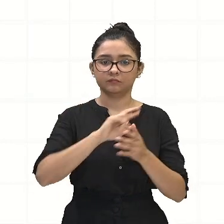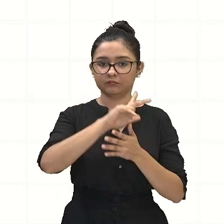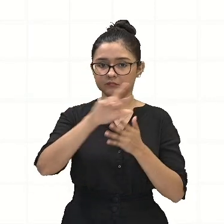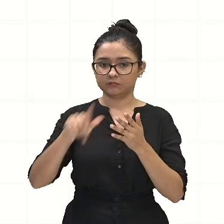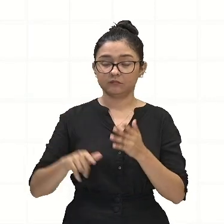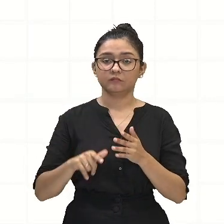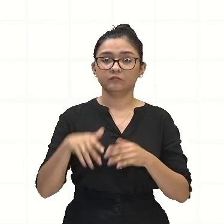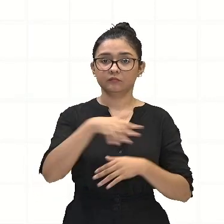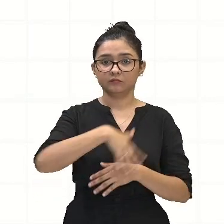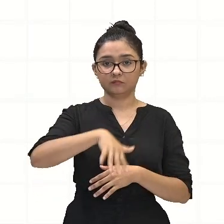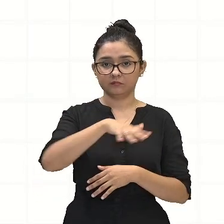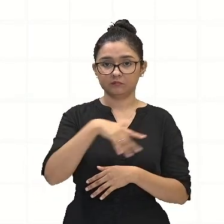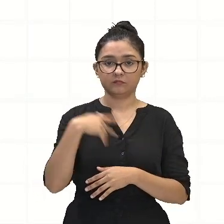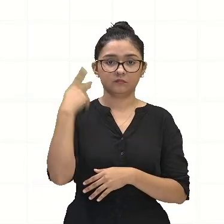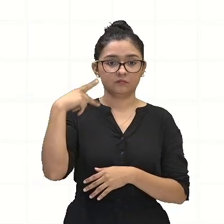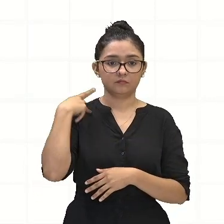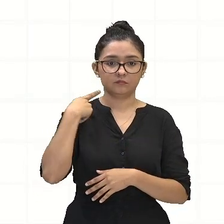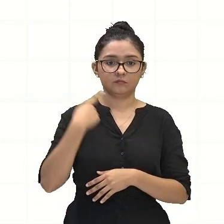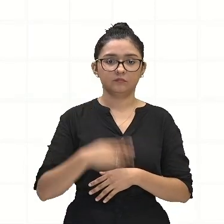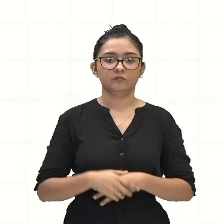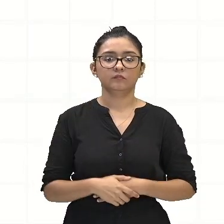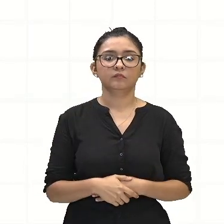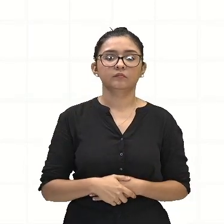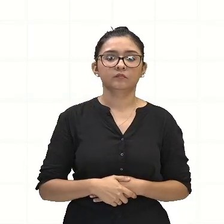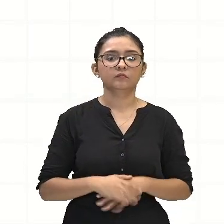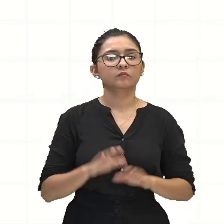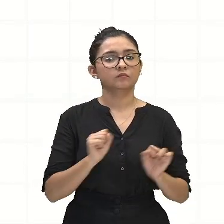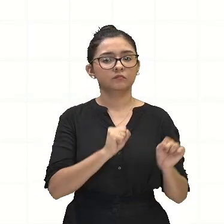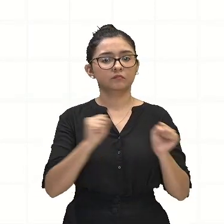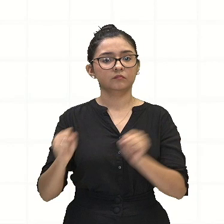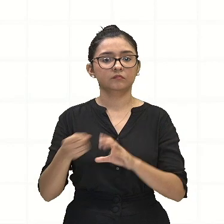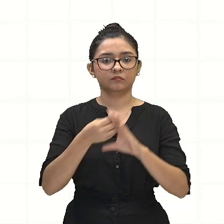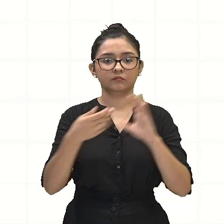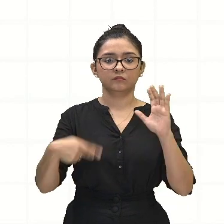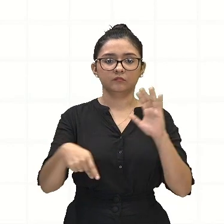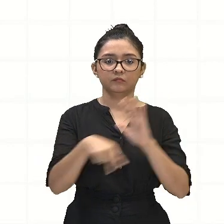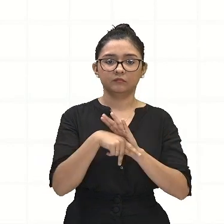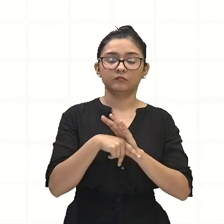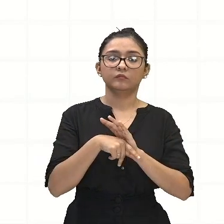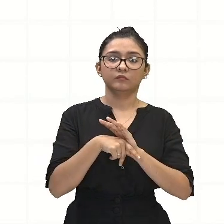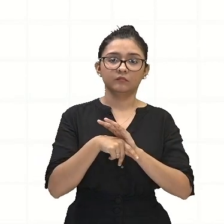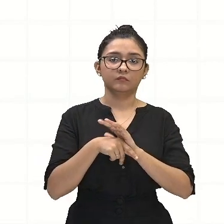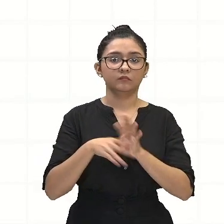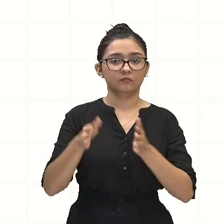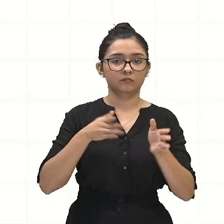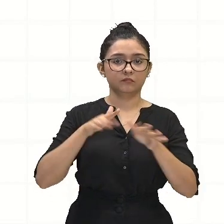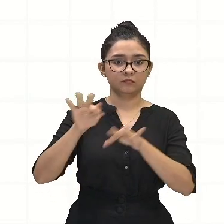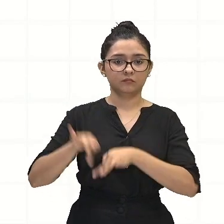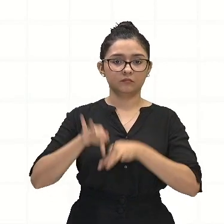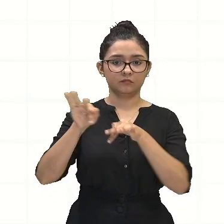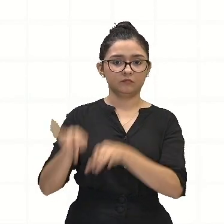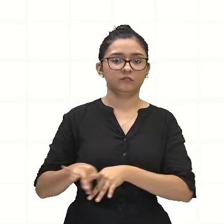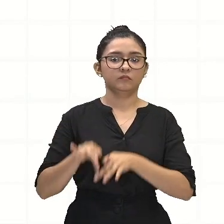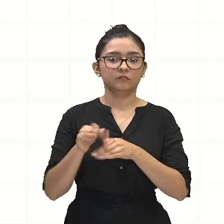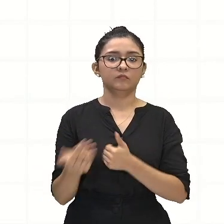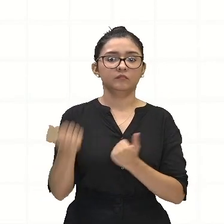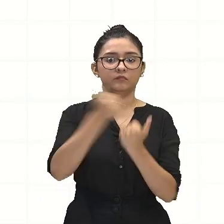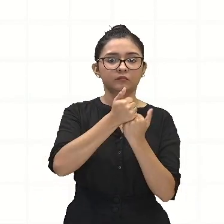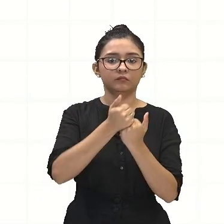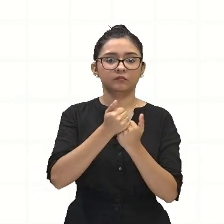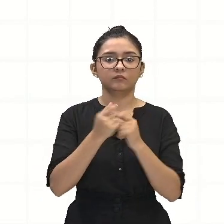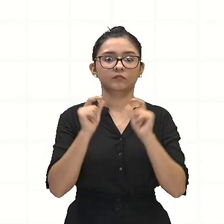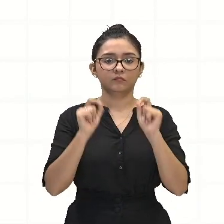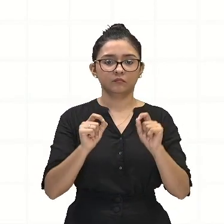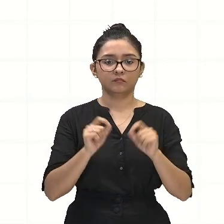âmbito político. A fragmentação do poder, característica do mundo feudal, foi substituída